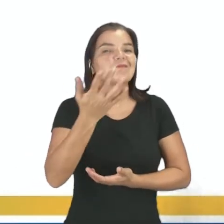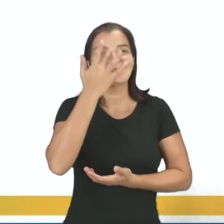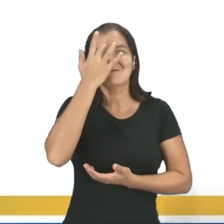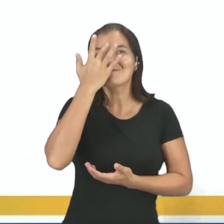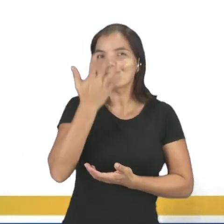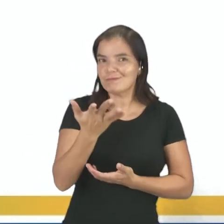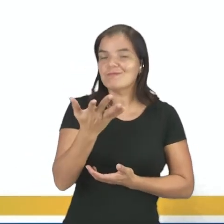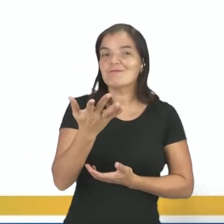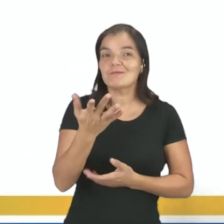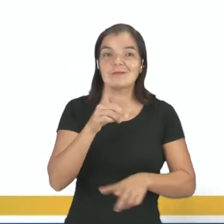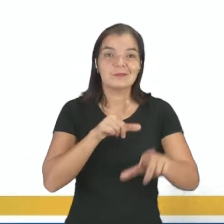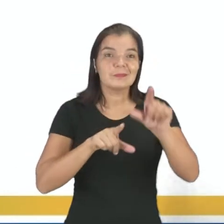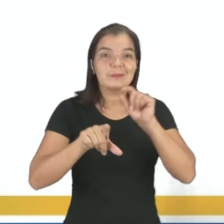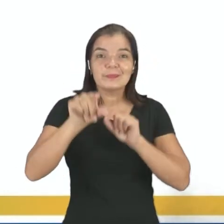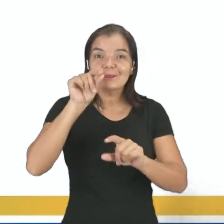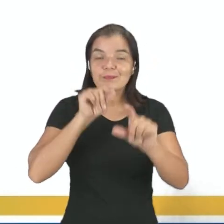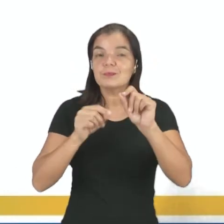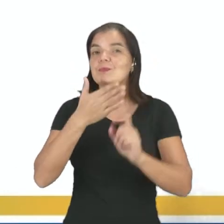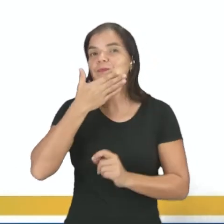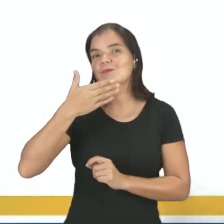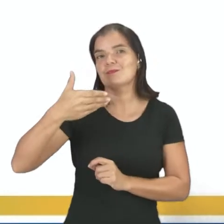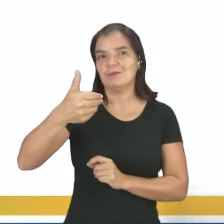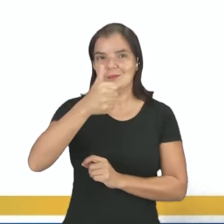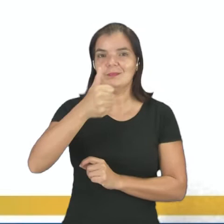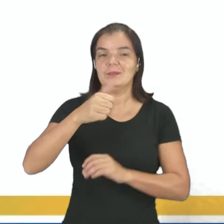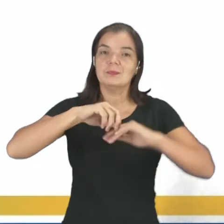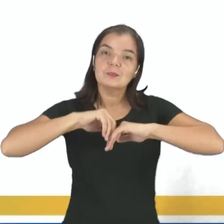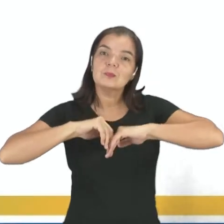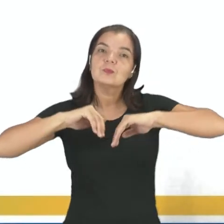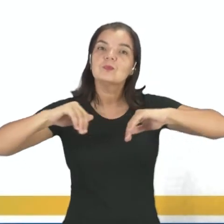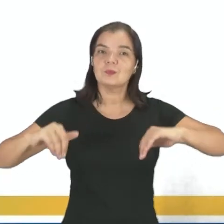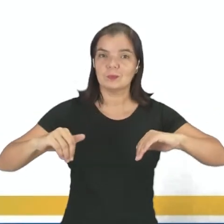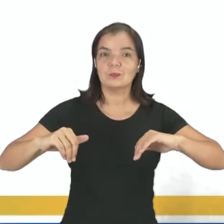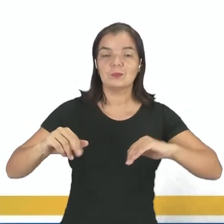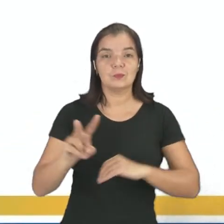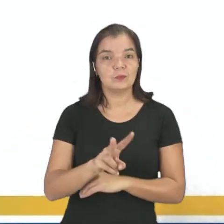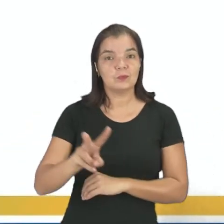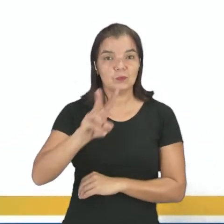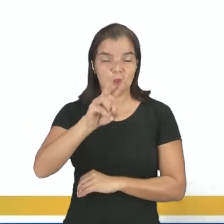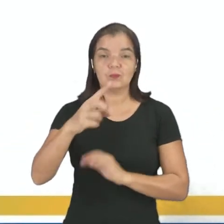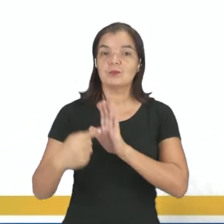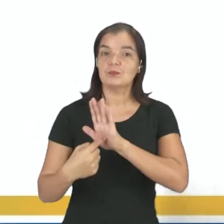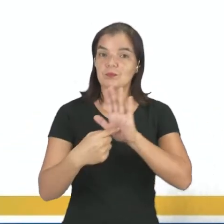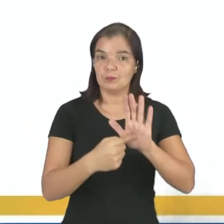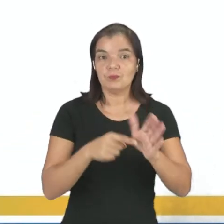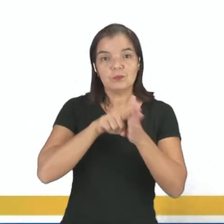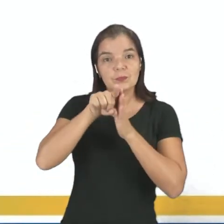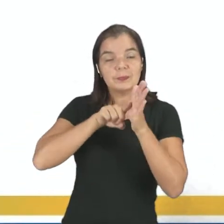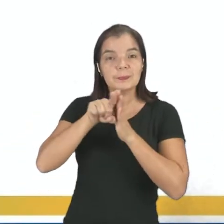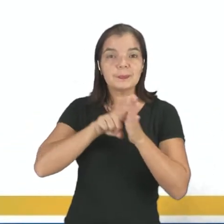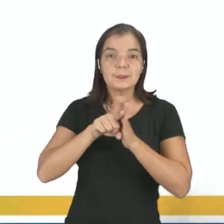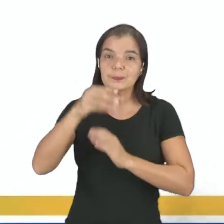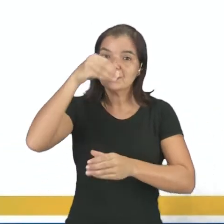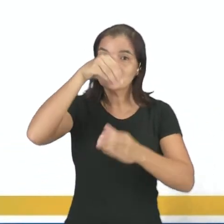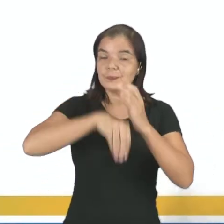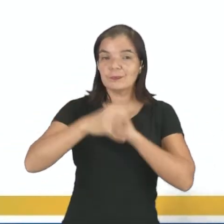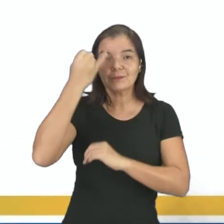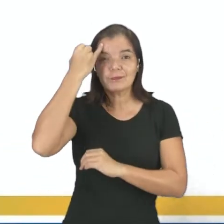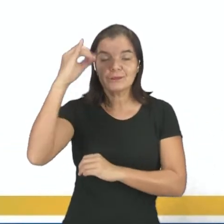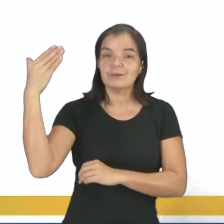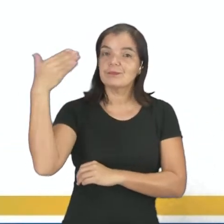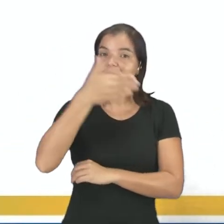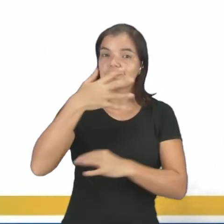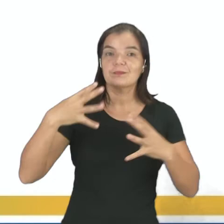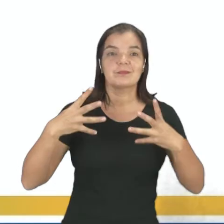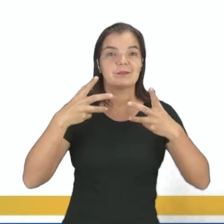fácil selecionarmos, ou melhor, separarmos os valores correspondentes de uma pesquisa dentro da ideia de